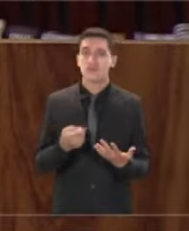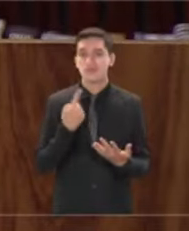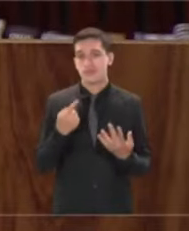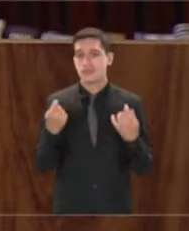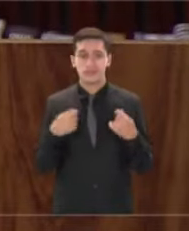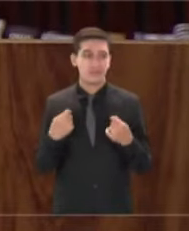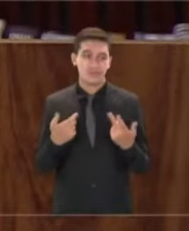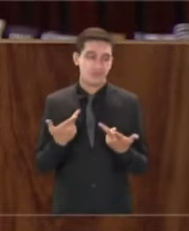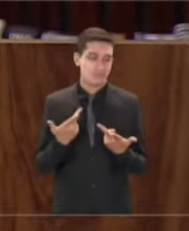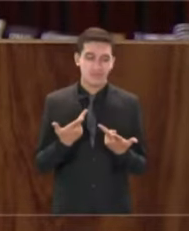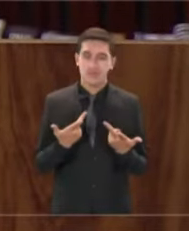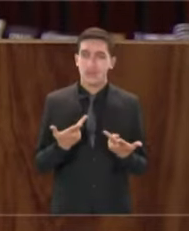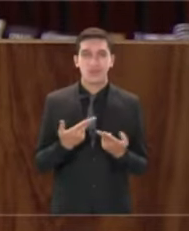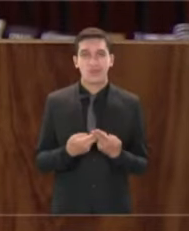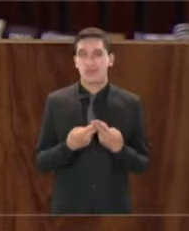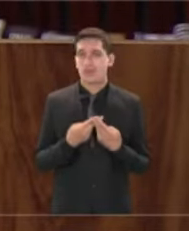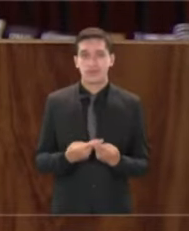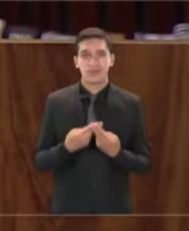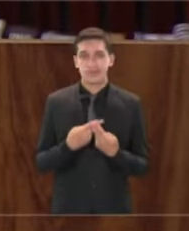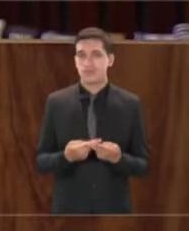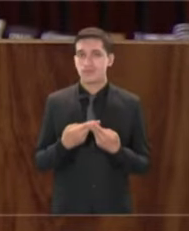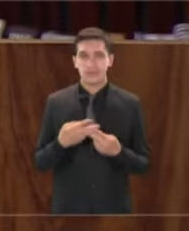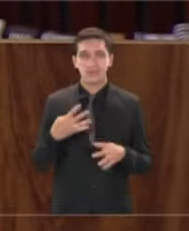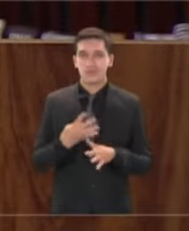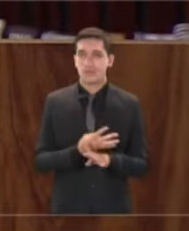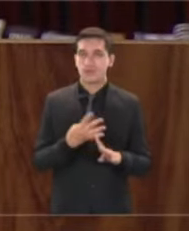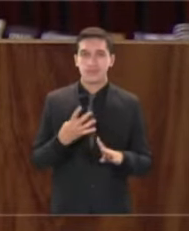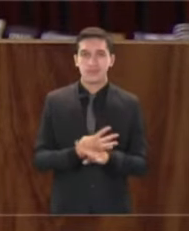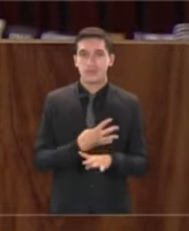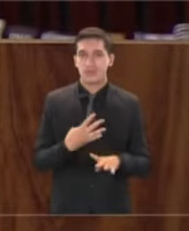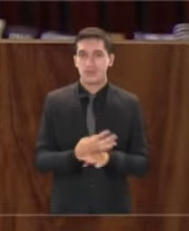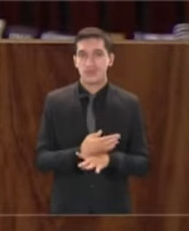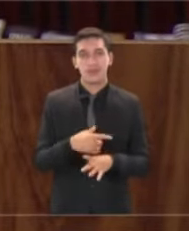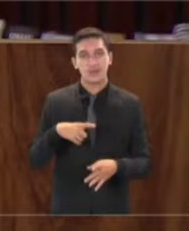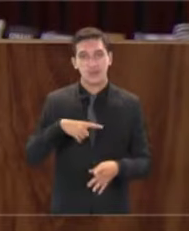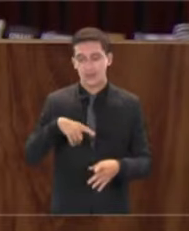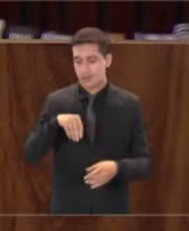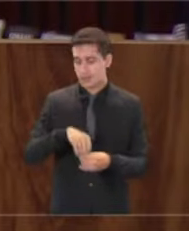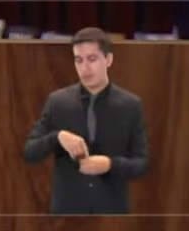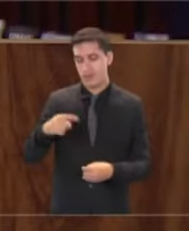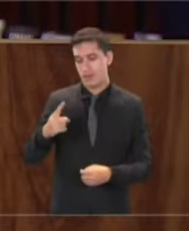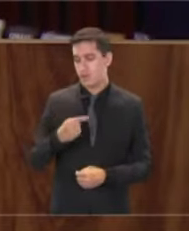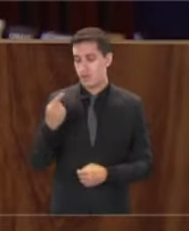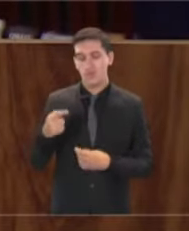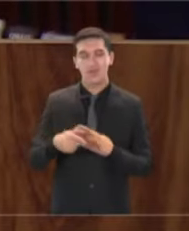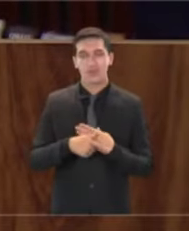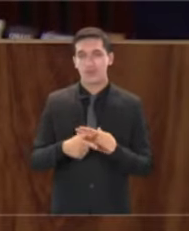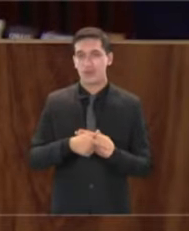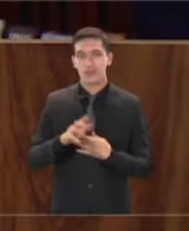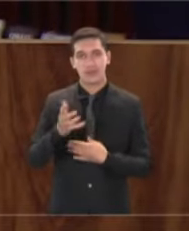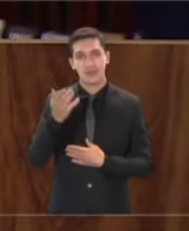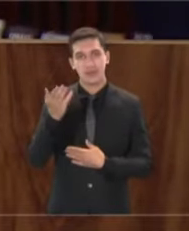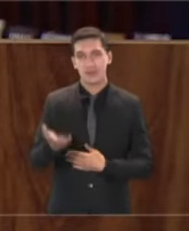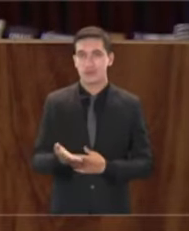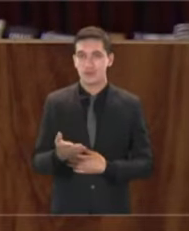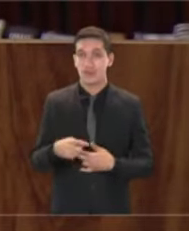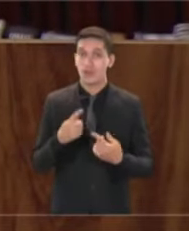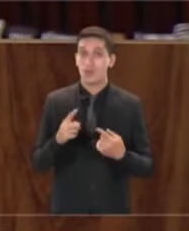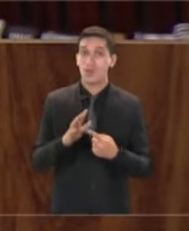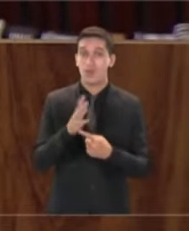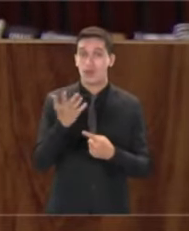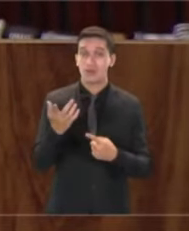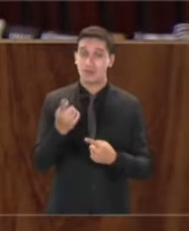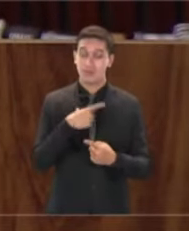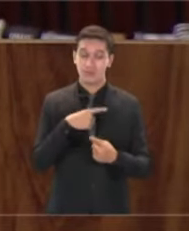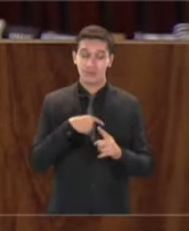que tolerar, faz parte do jogo democrático. Quando tratamos de